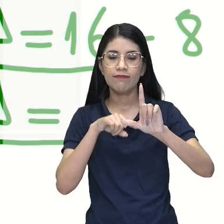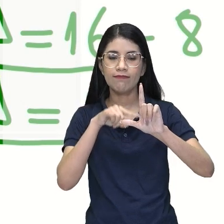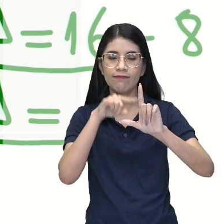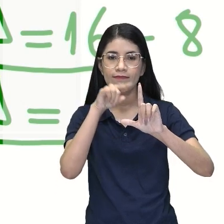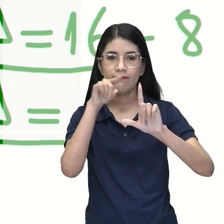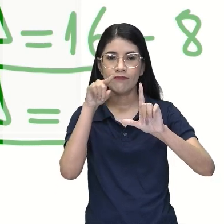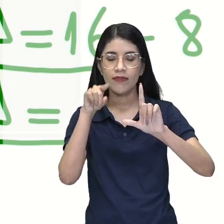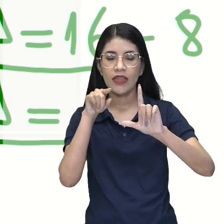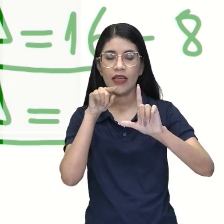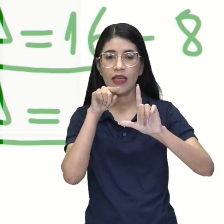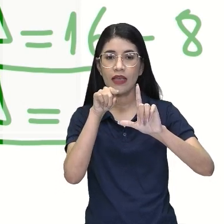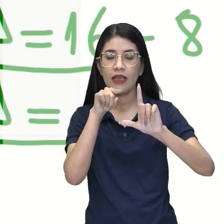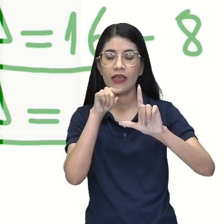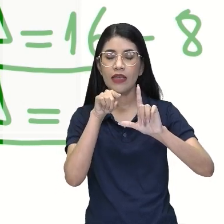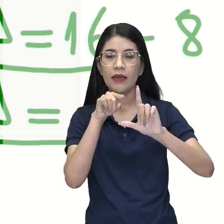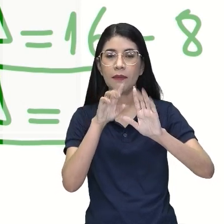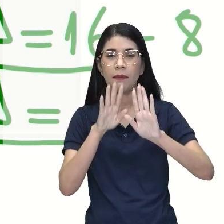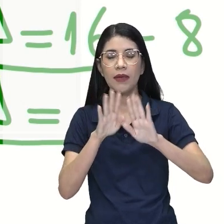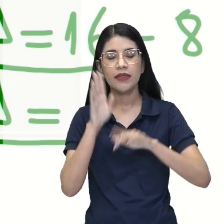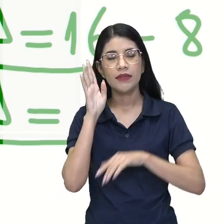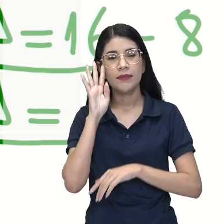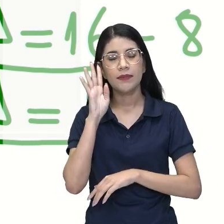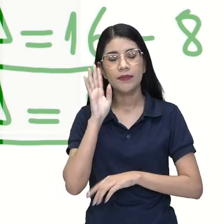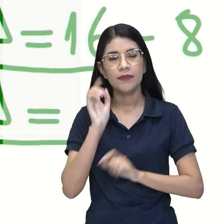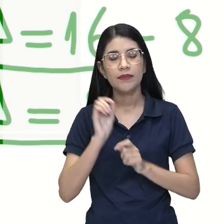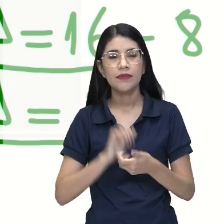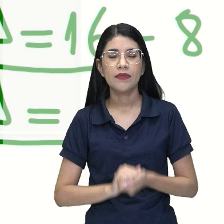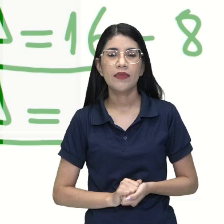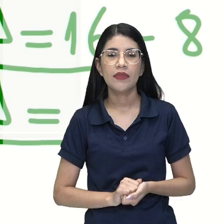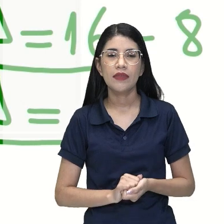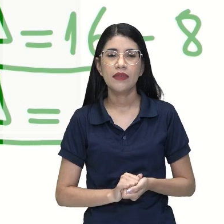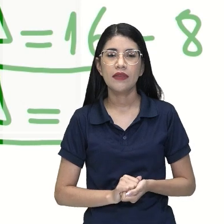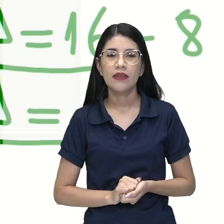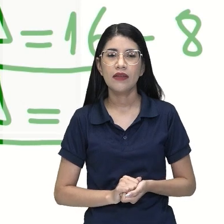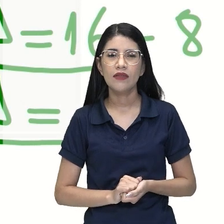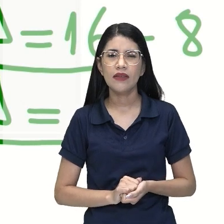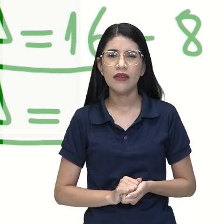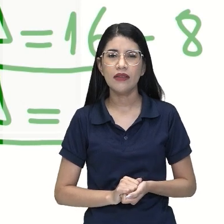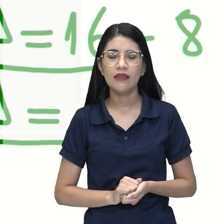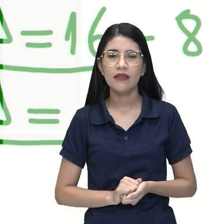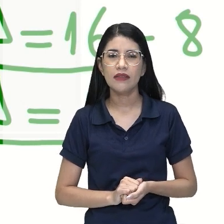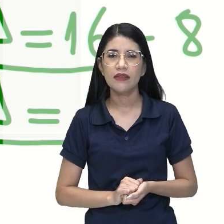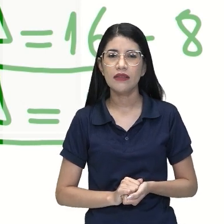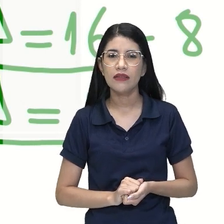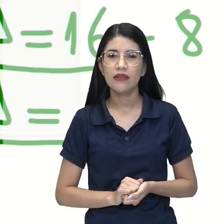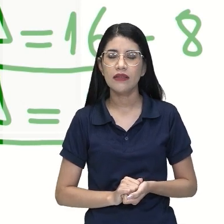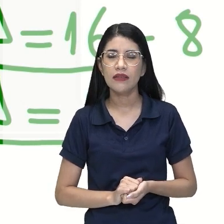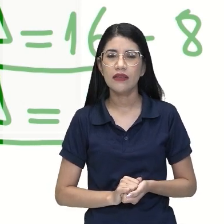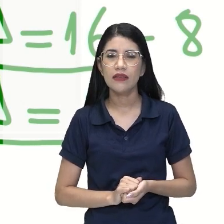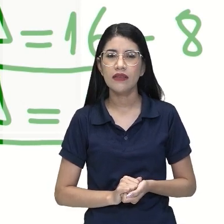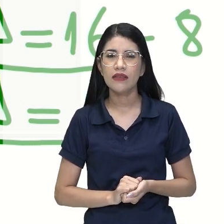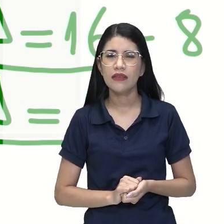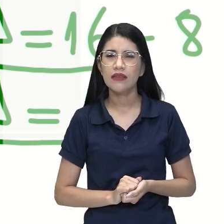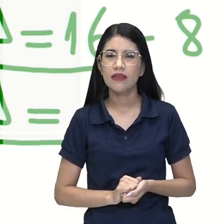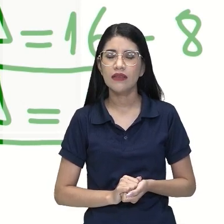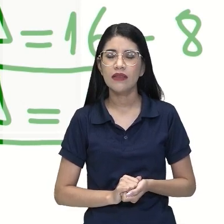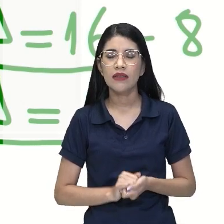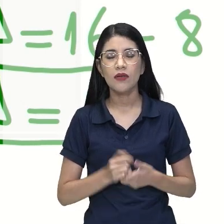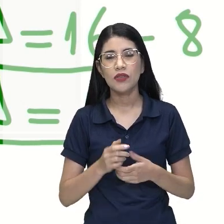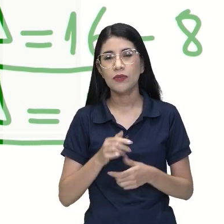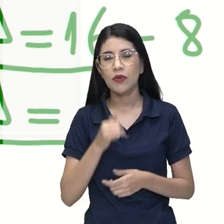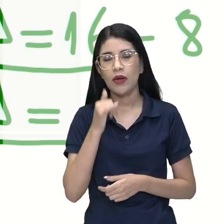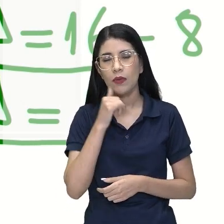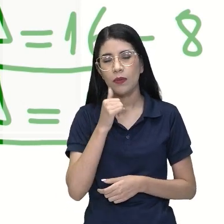subindo. Imagina só um goleiro batendo um tiro de meta, tá? Então ele chuta a